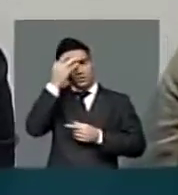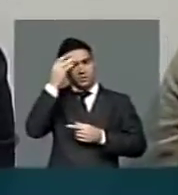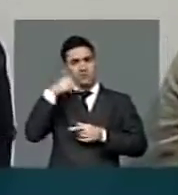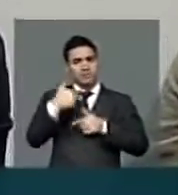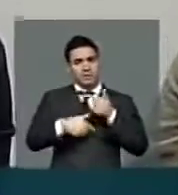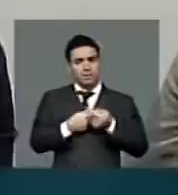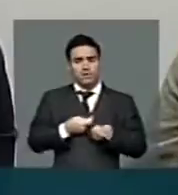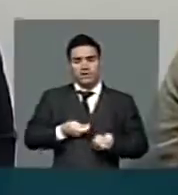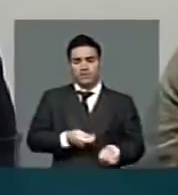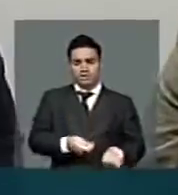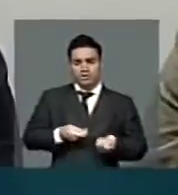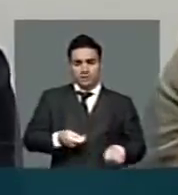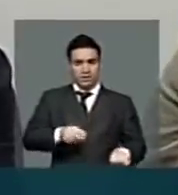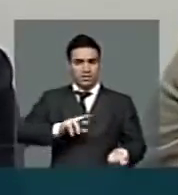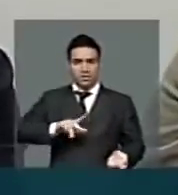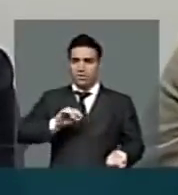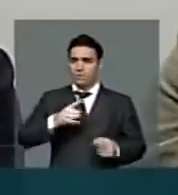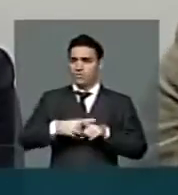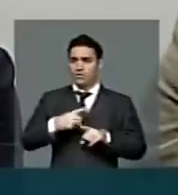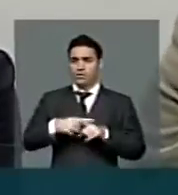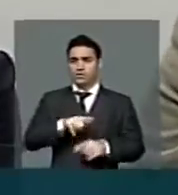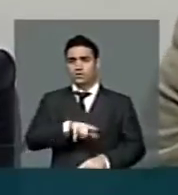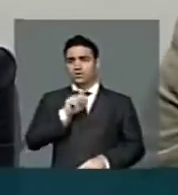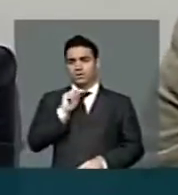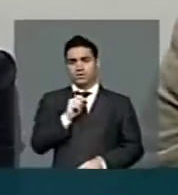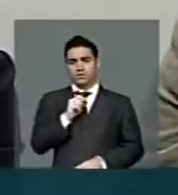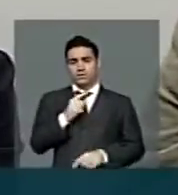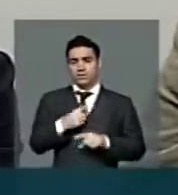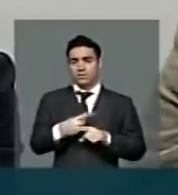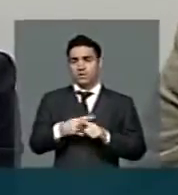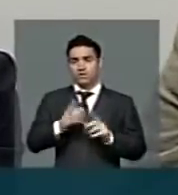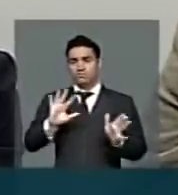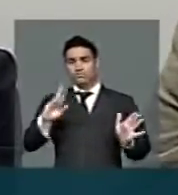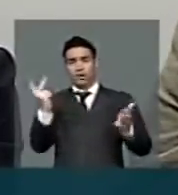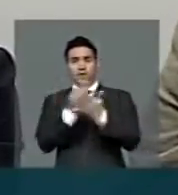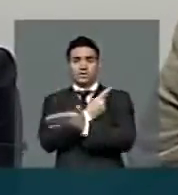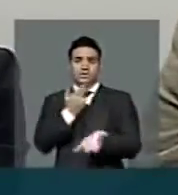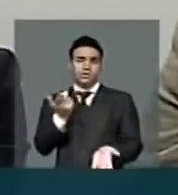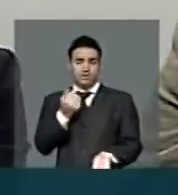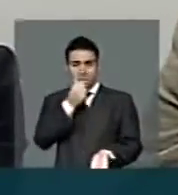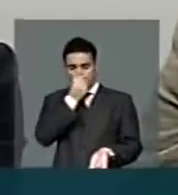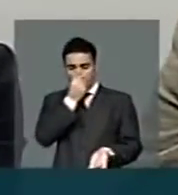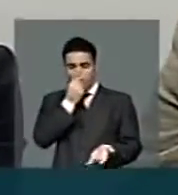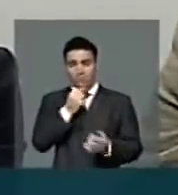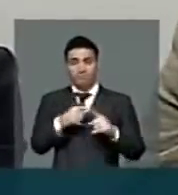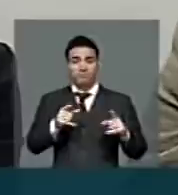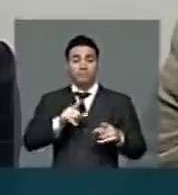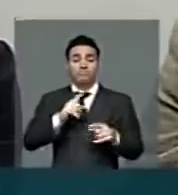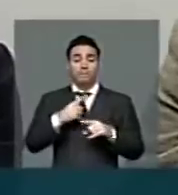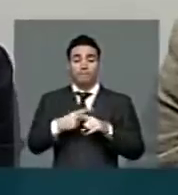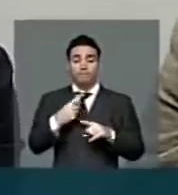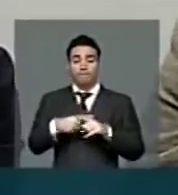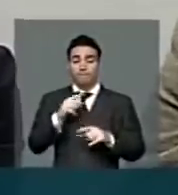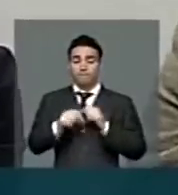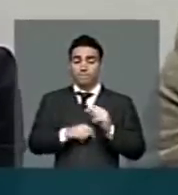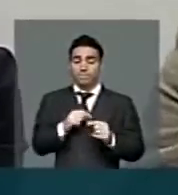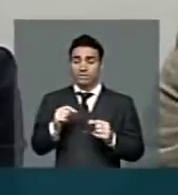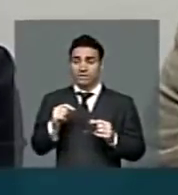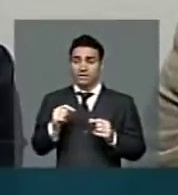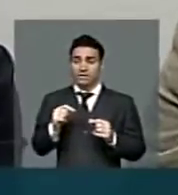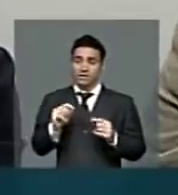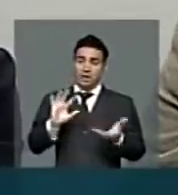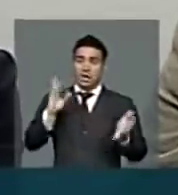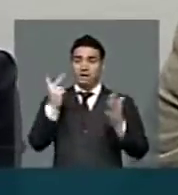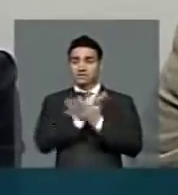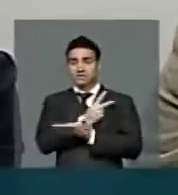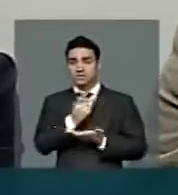gari, não é por escolha. Trabalha por circunstâncias. Mas é porque trabalha como gari por circunstâncias que ele vai deixar de